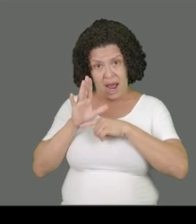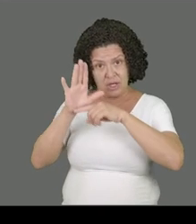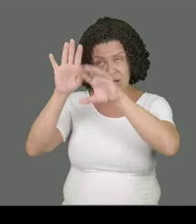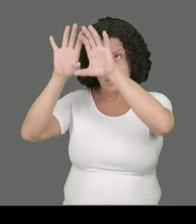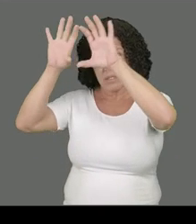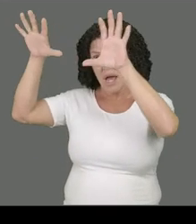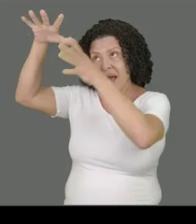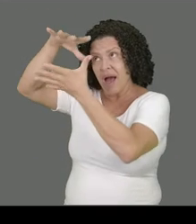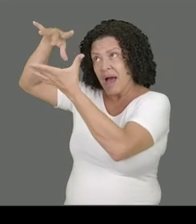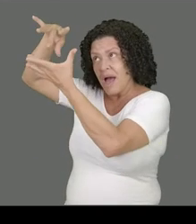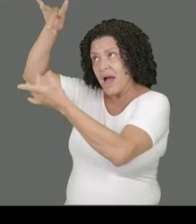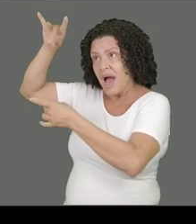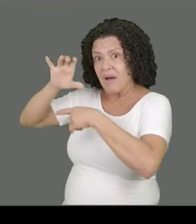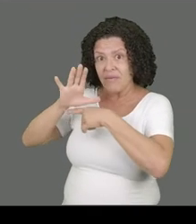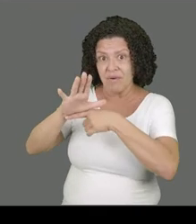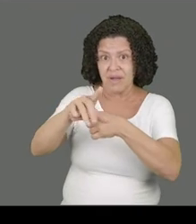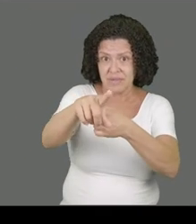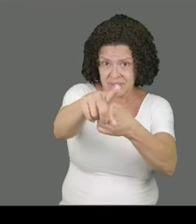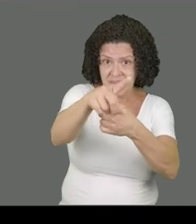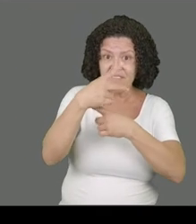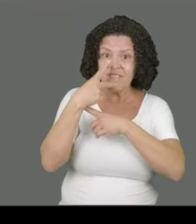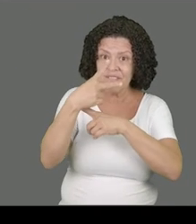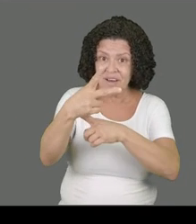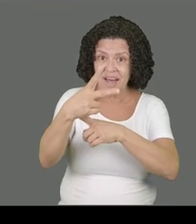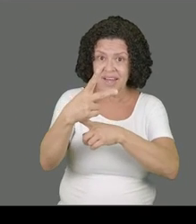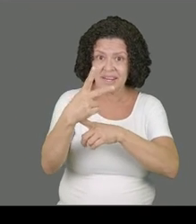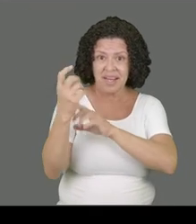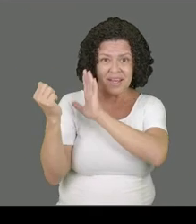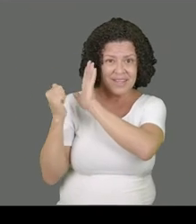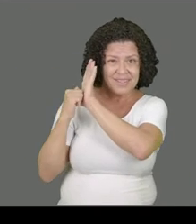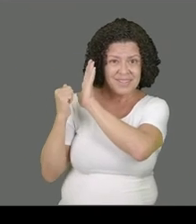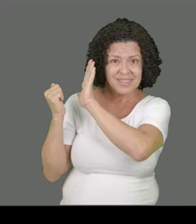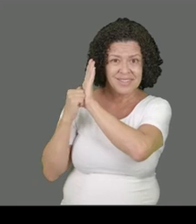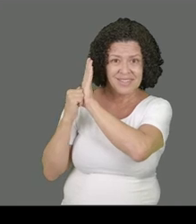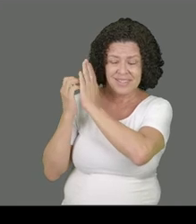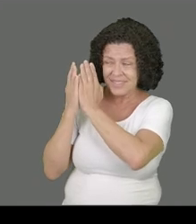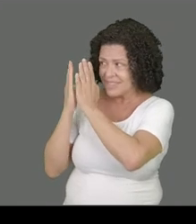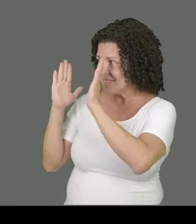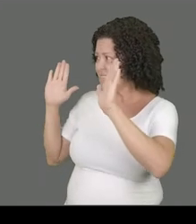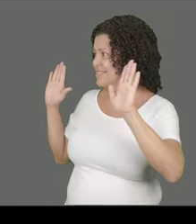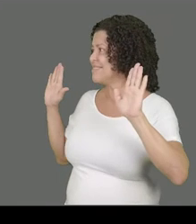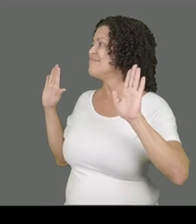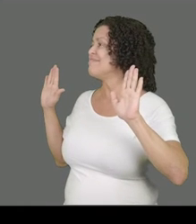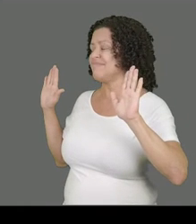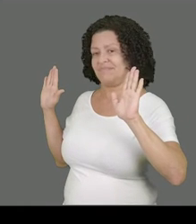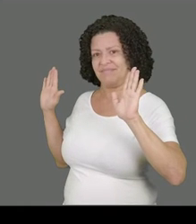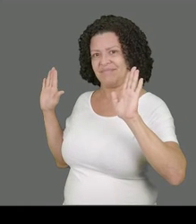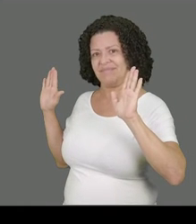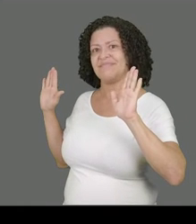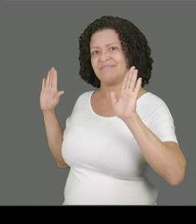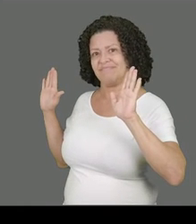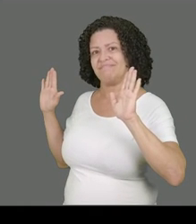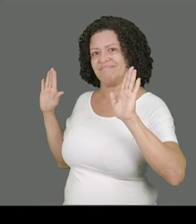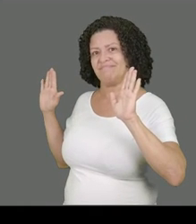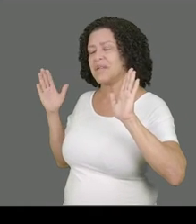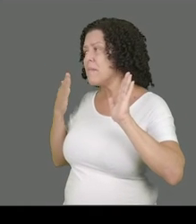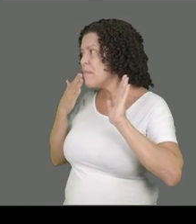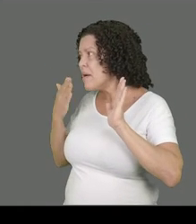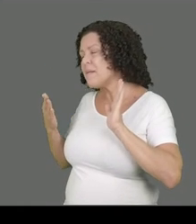Ajuda-te, o céu te ajudará. Eles continuam dizendo para nós: batei a nossa porta e ela vai ser